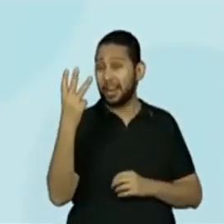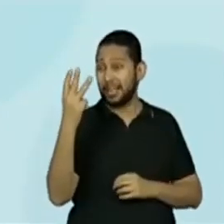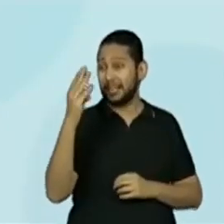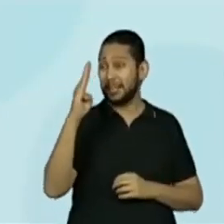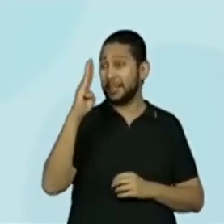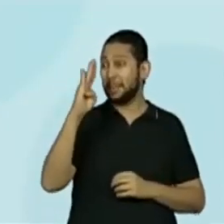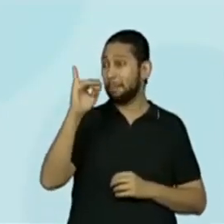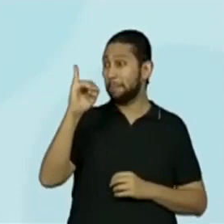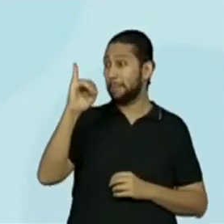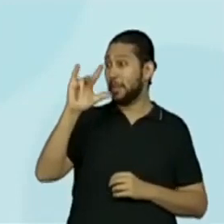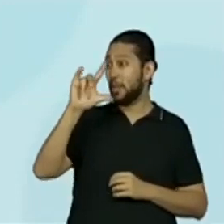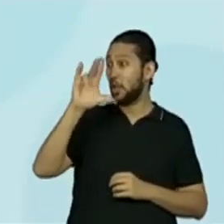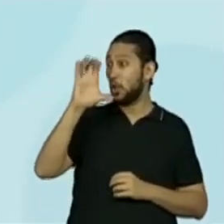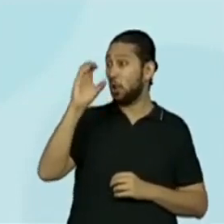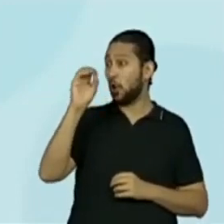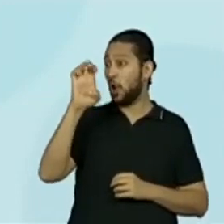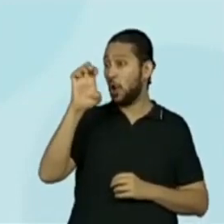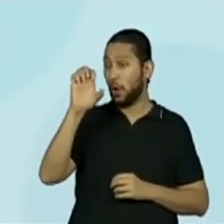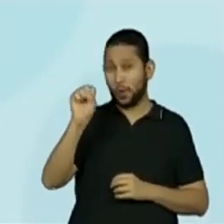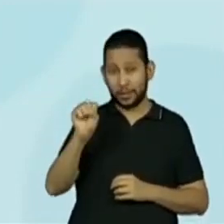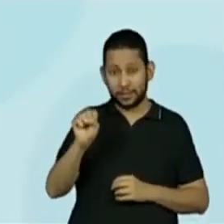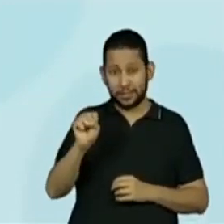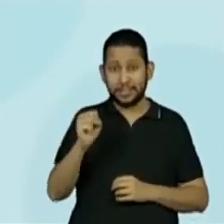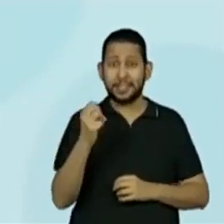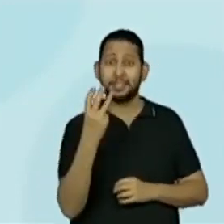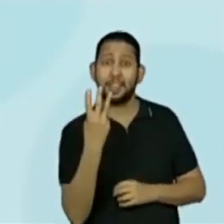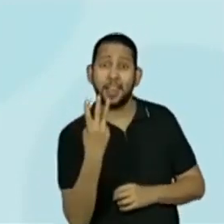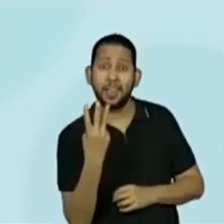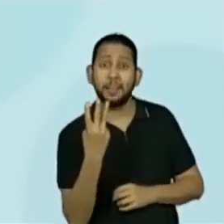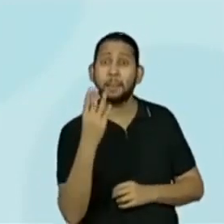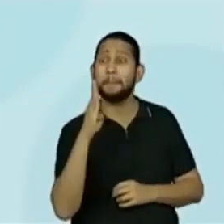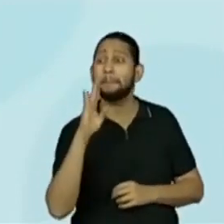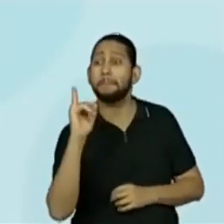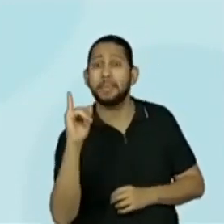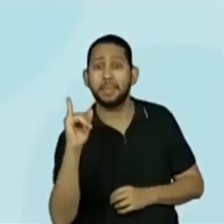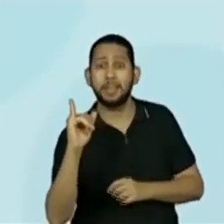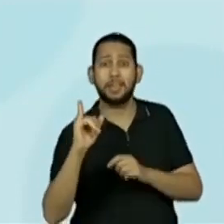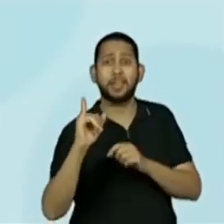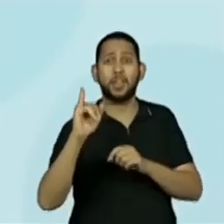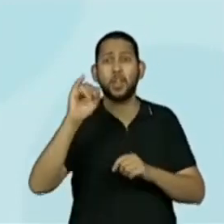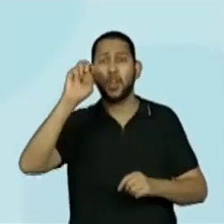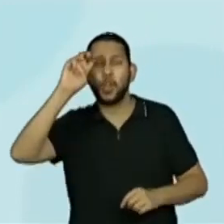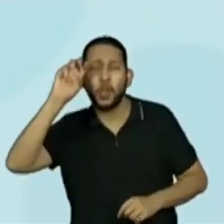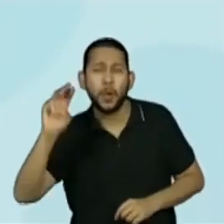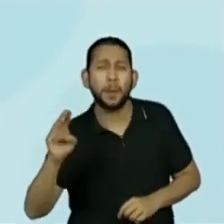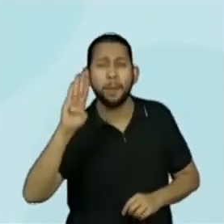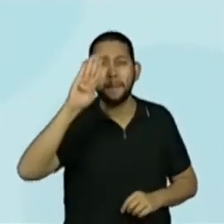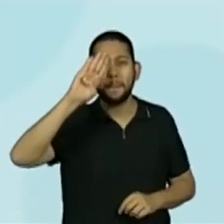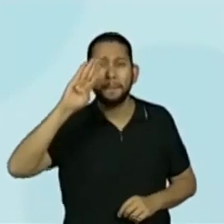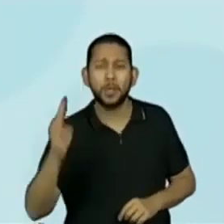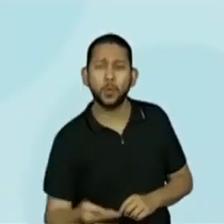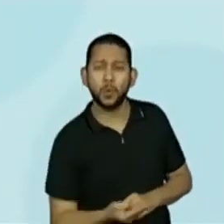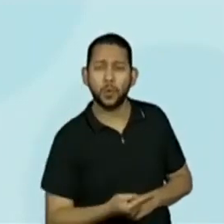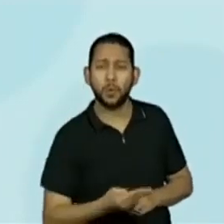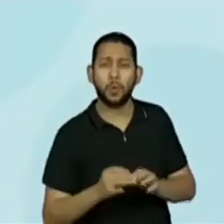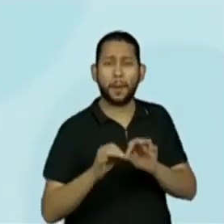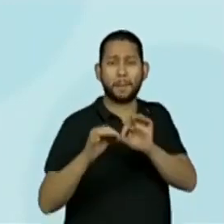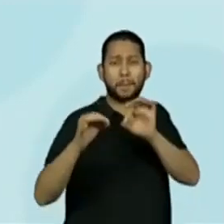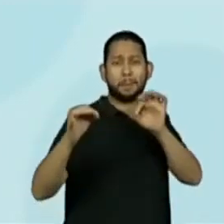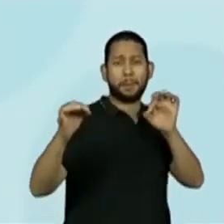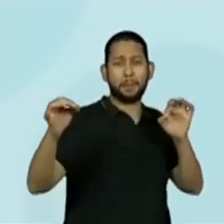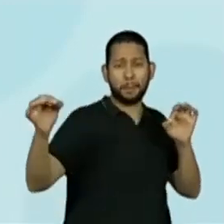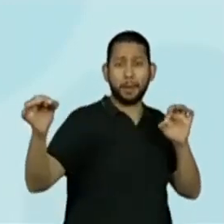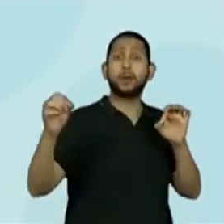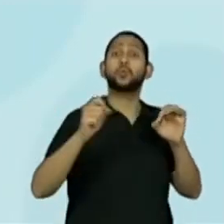Sol? De novo, nós não vamos entrar nessas grandezas e medidas, nós só vamos olhar para a quantificação,